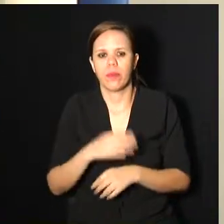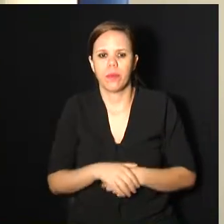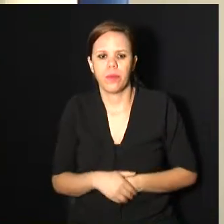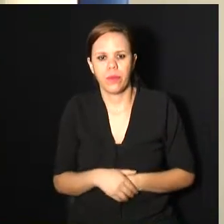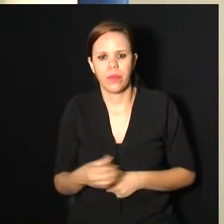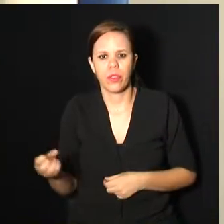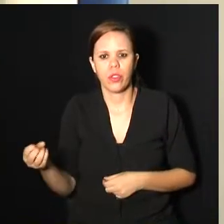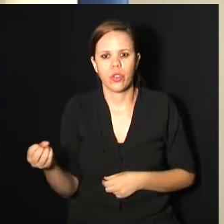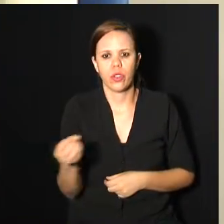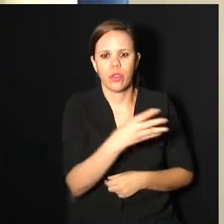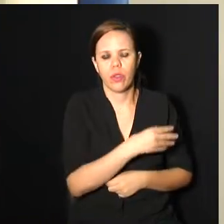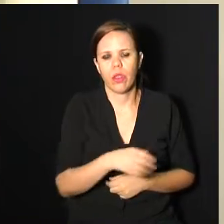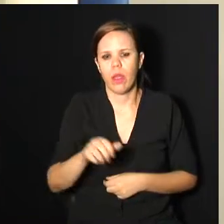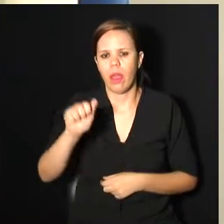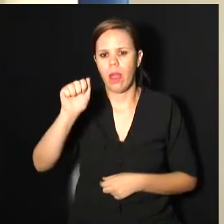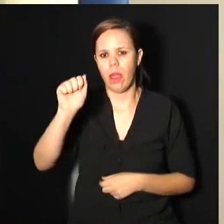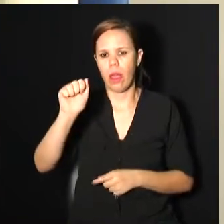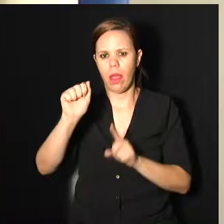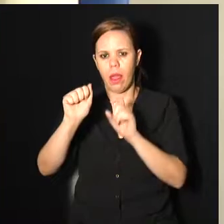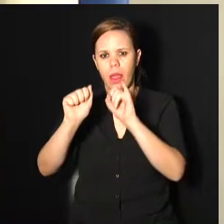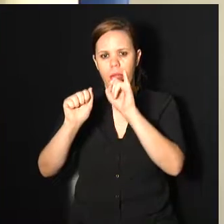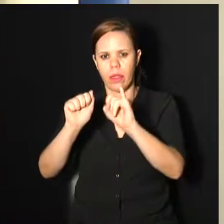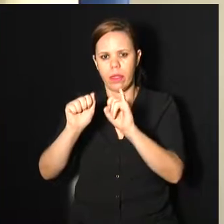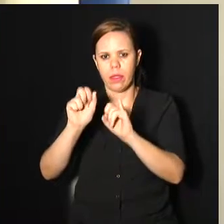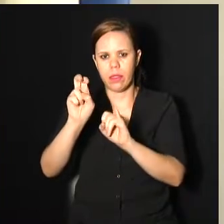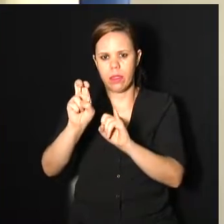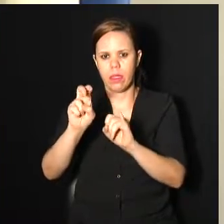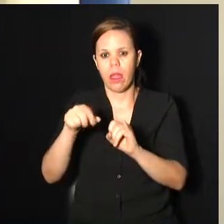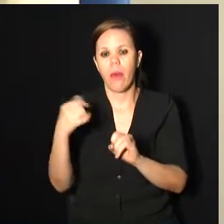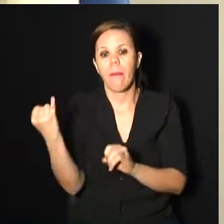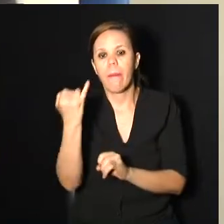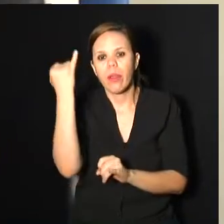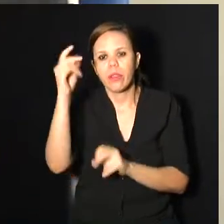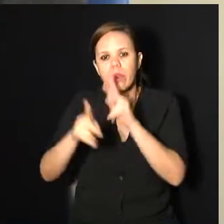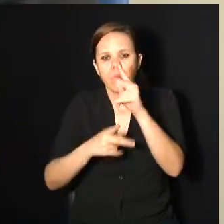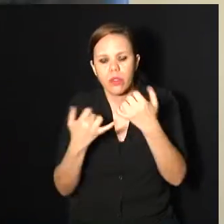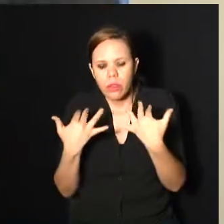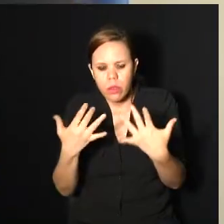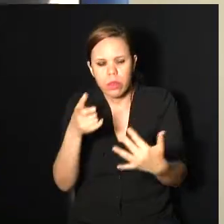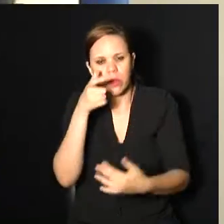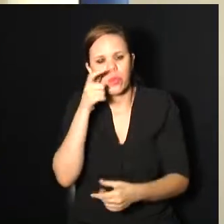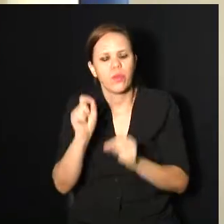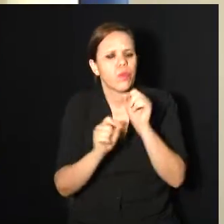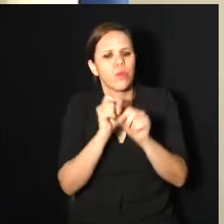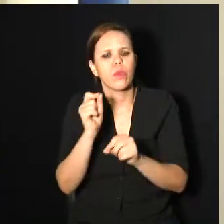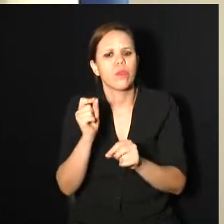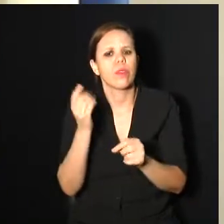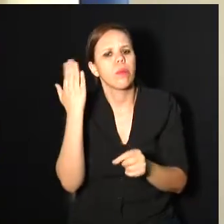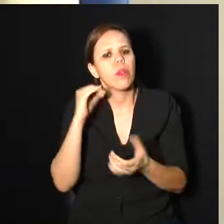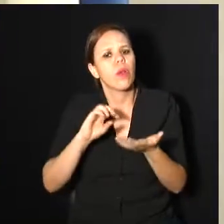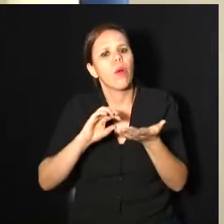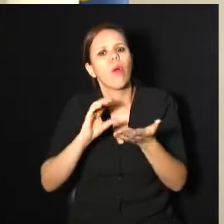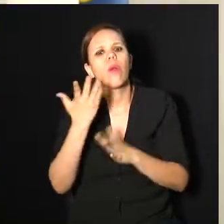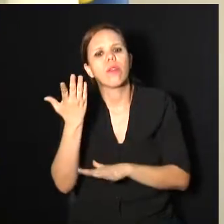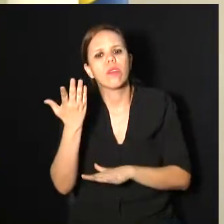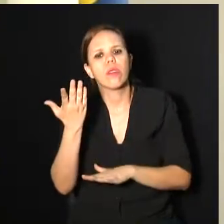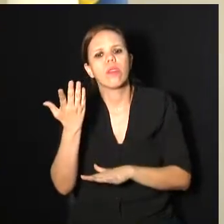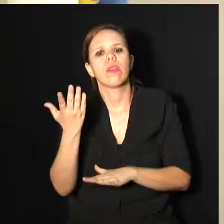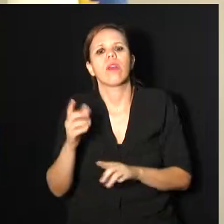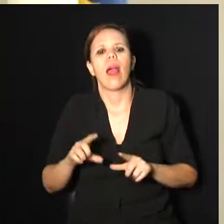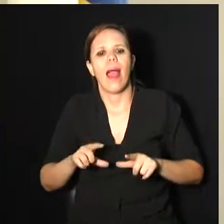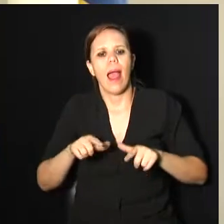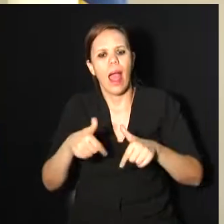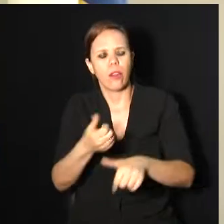um novo AI-5. É muito importante quem está nos assistindo saber o que é o ato institucional número 5.